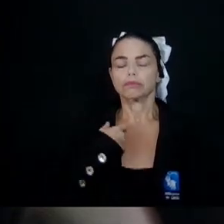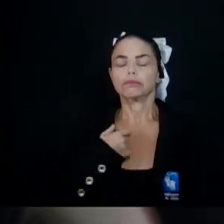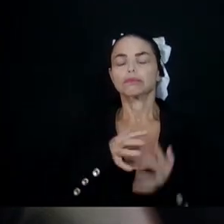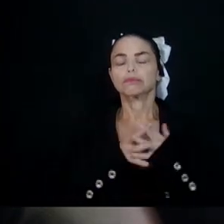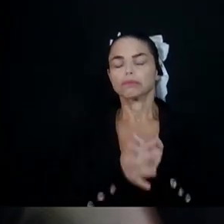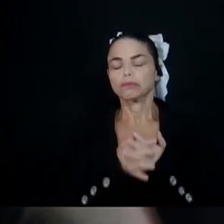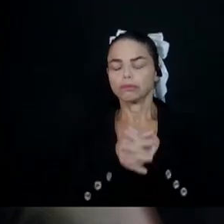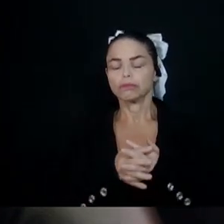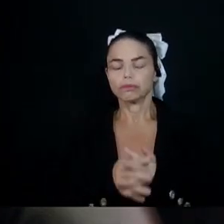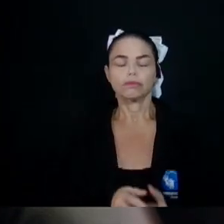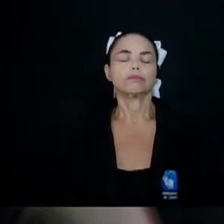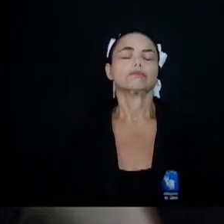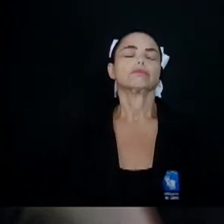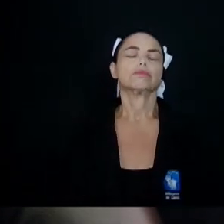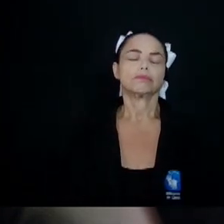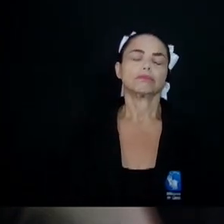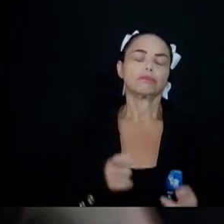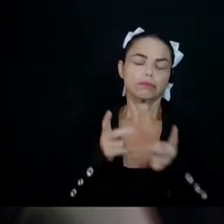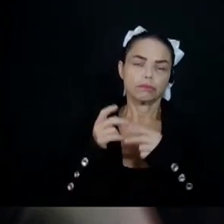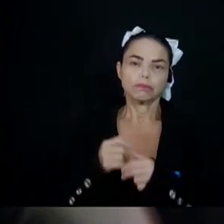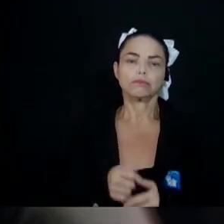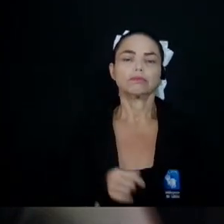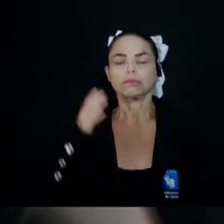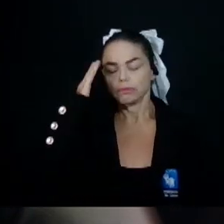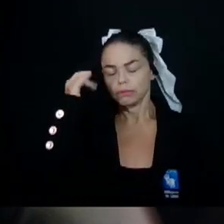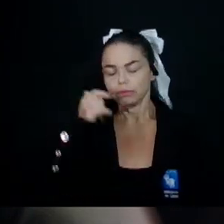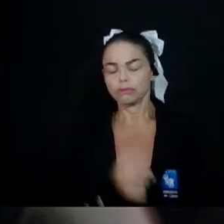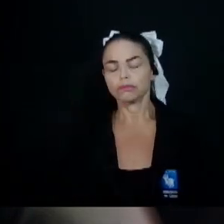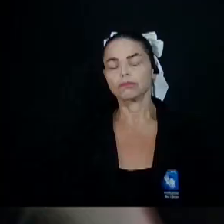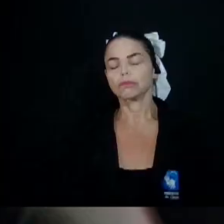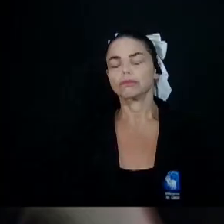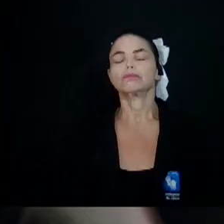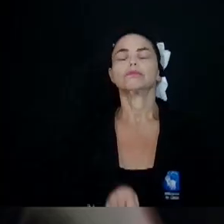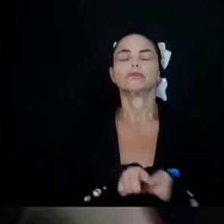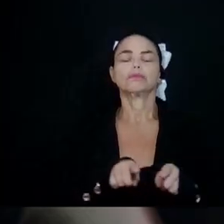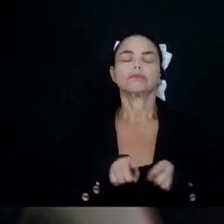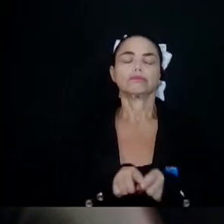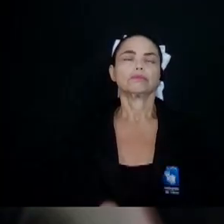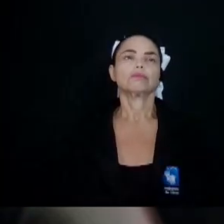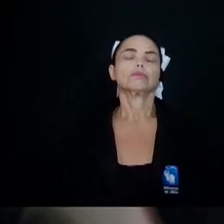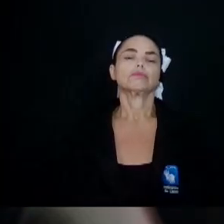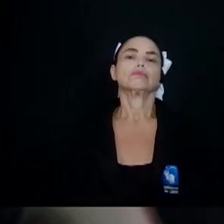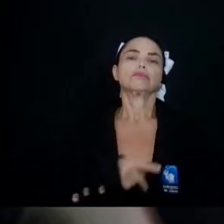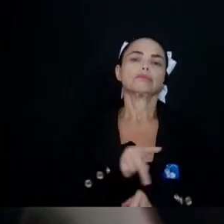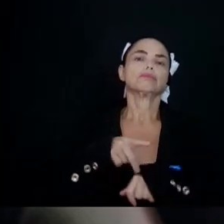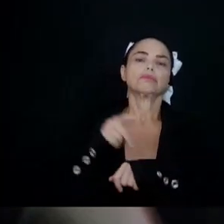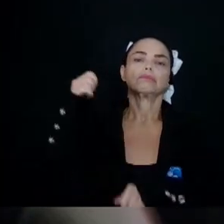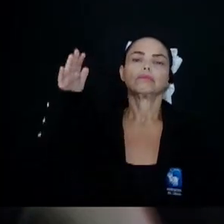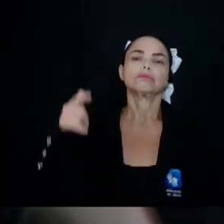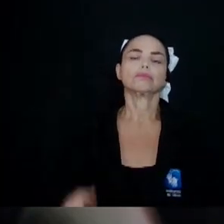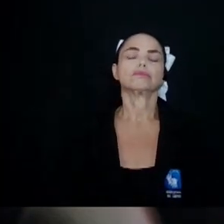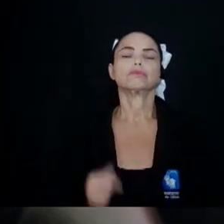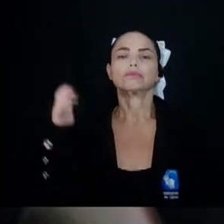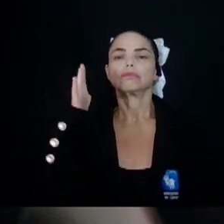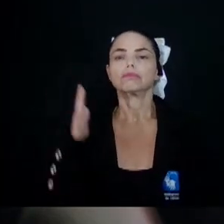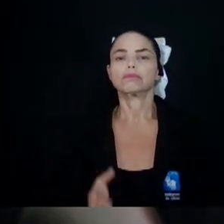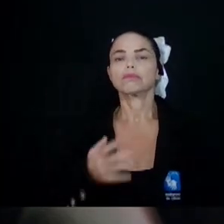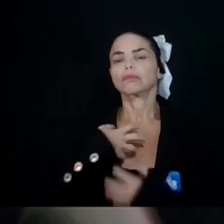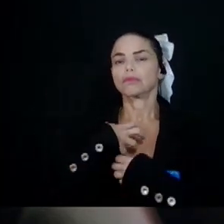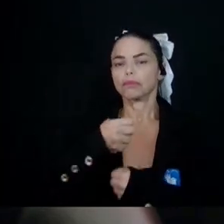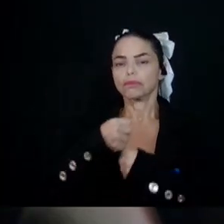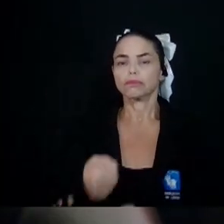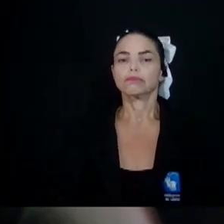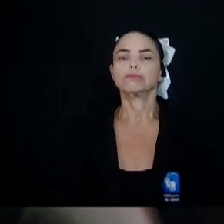trágicos, né? A gente já soube, inclusive, tanto no exterior quanto no Brasil, de casos de suicídio.